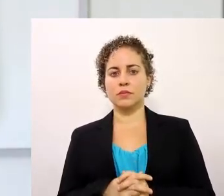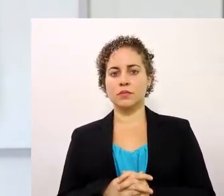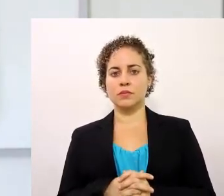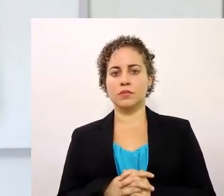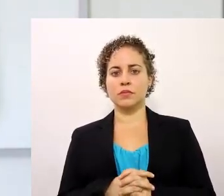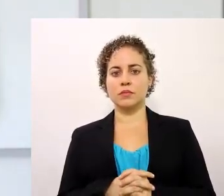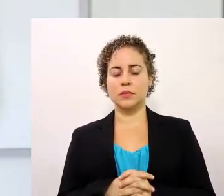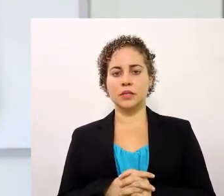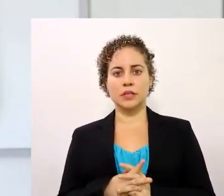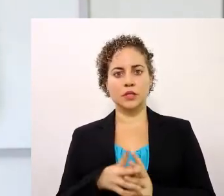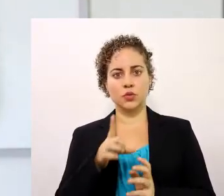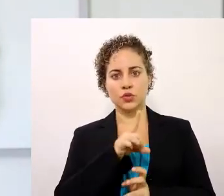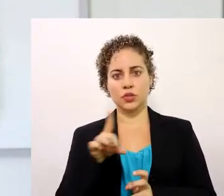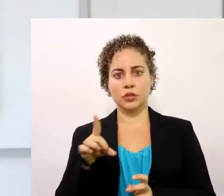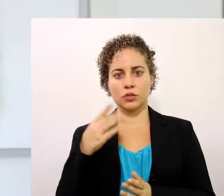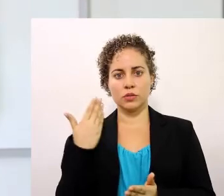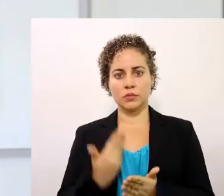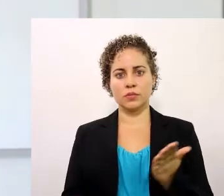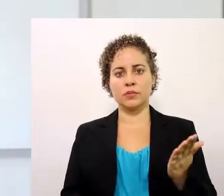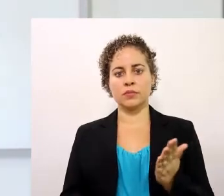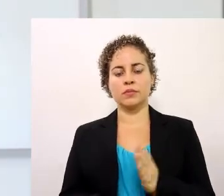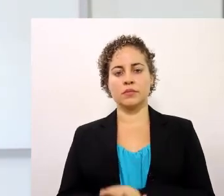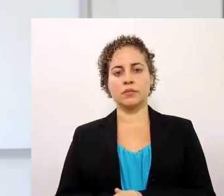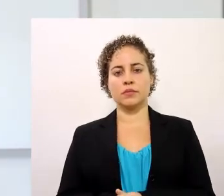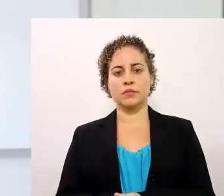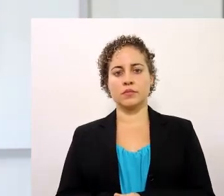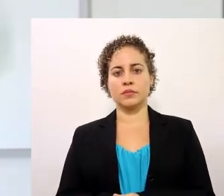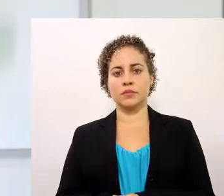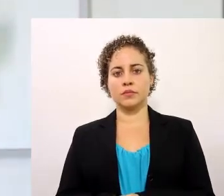Dias perdidos